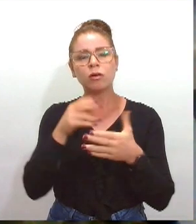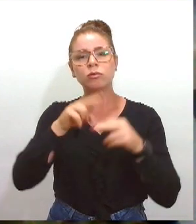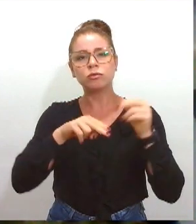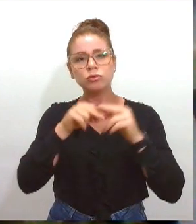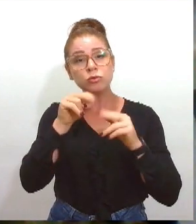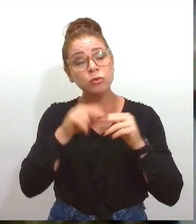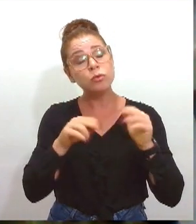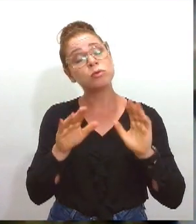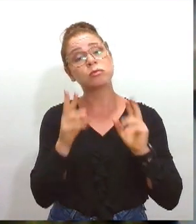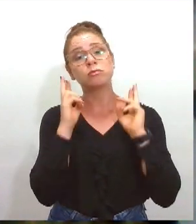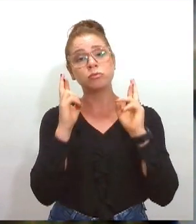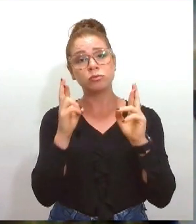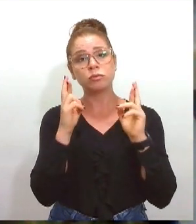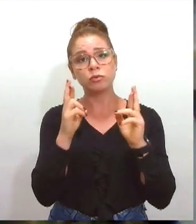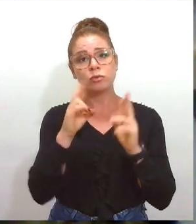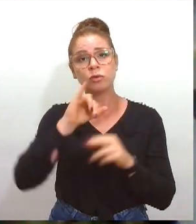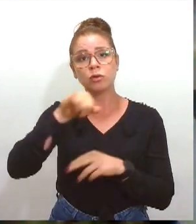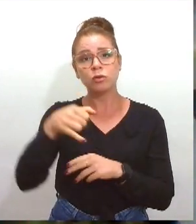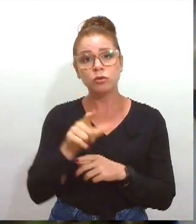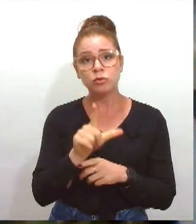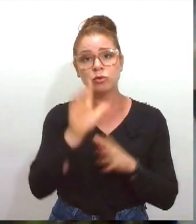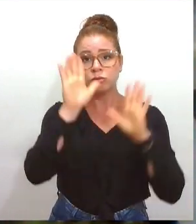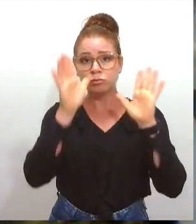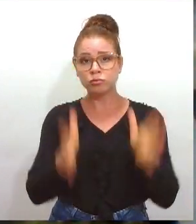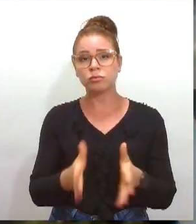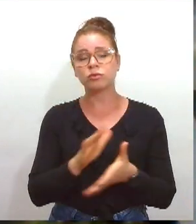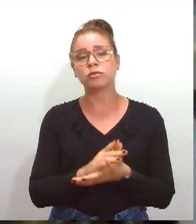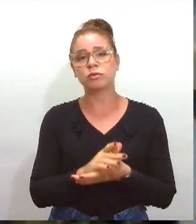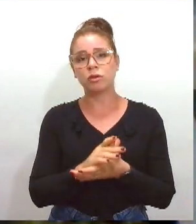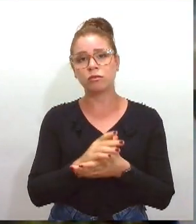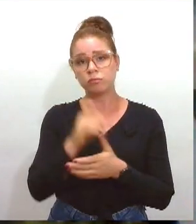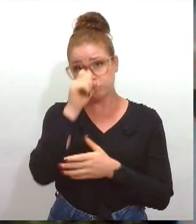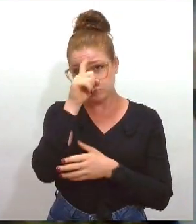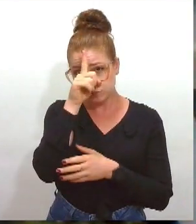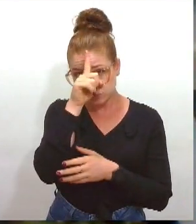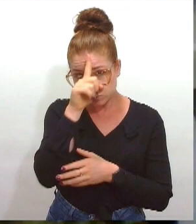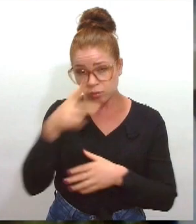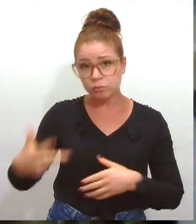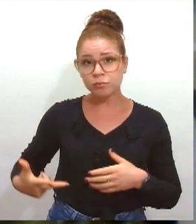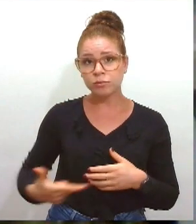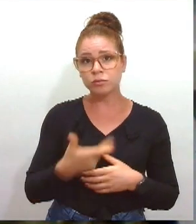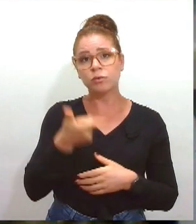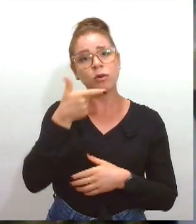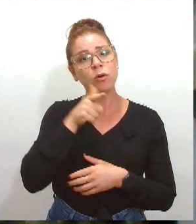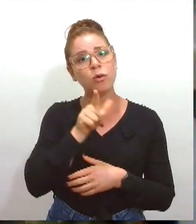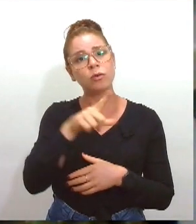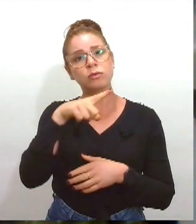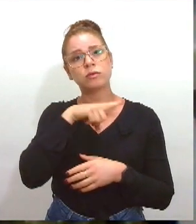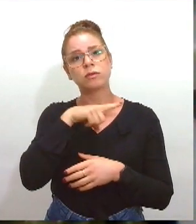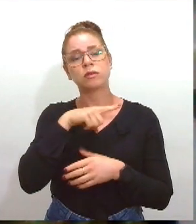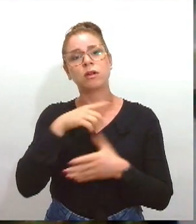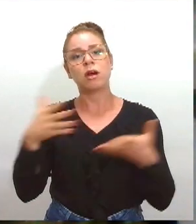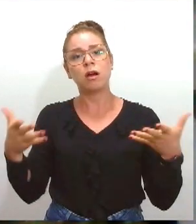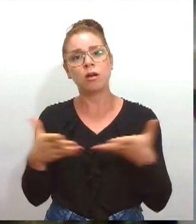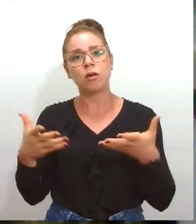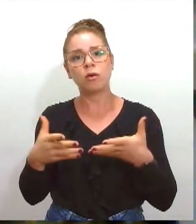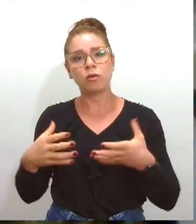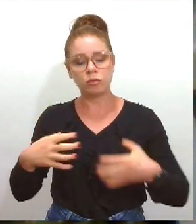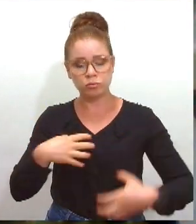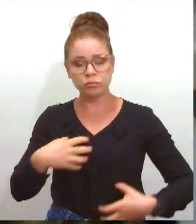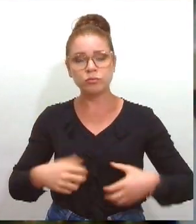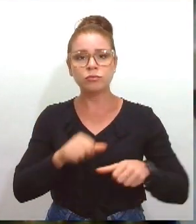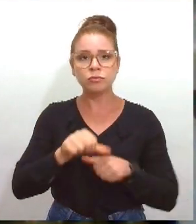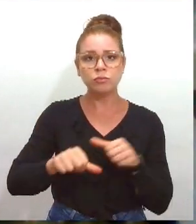em julho o Hospital Cirurgia já esteja apto a realizar o procedimento. Haja vista que são duas modalidades,